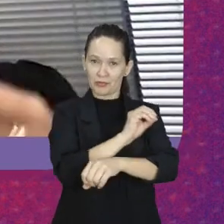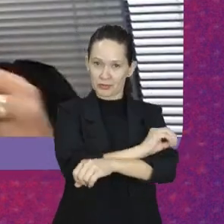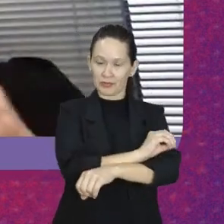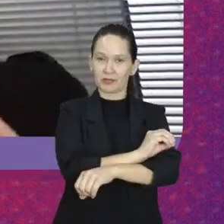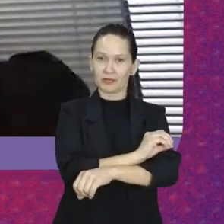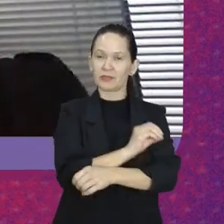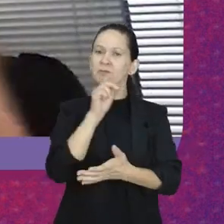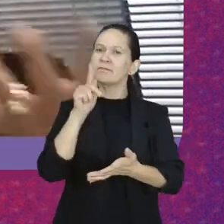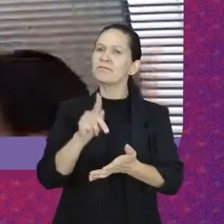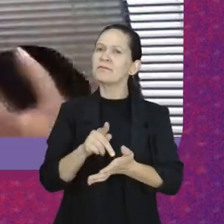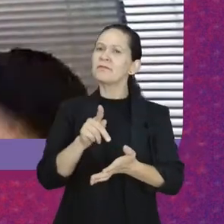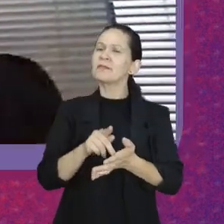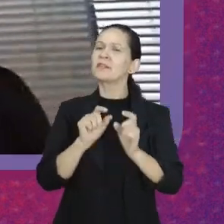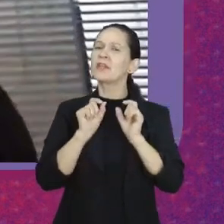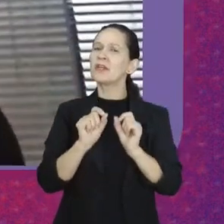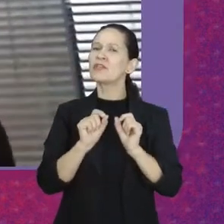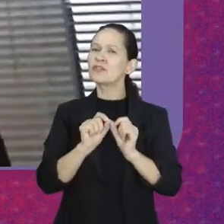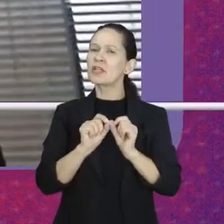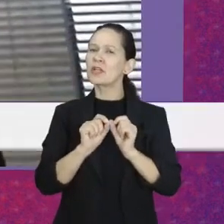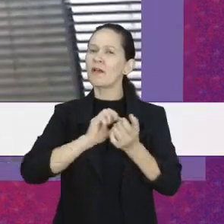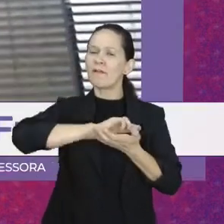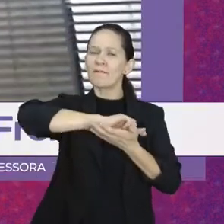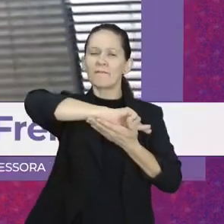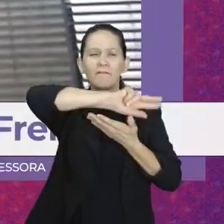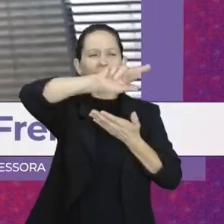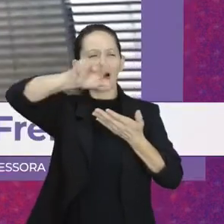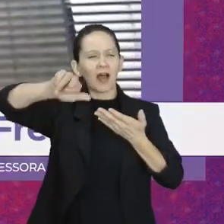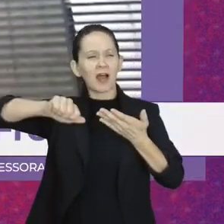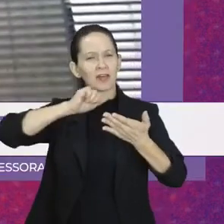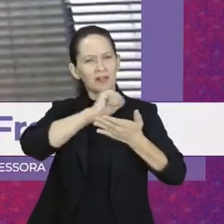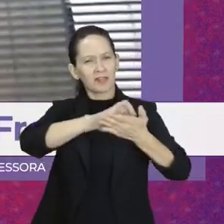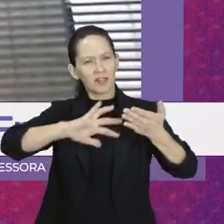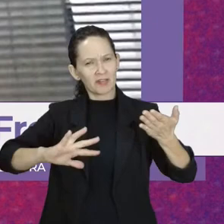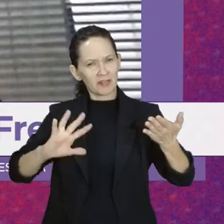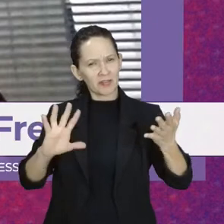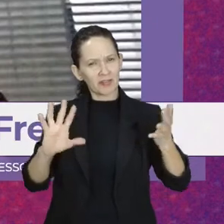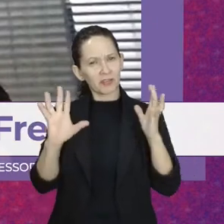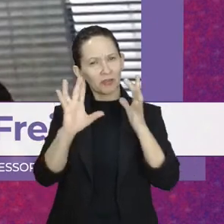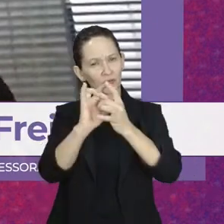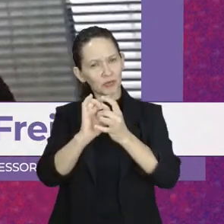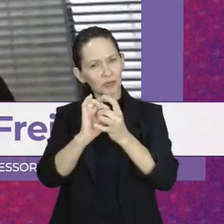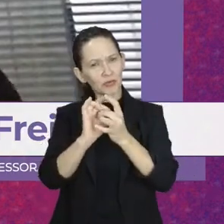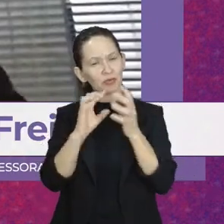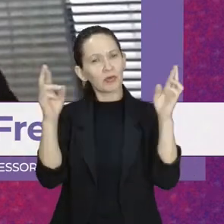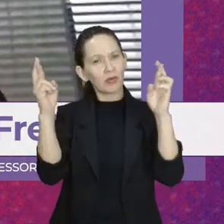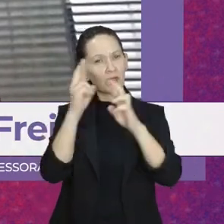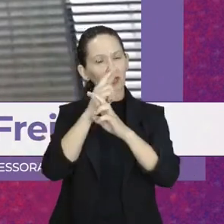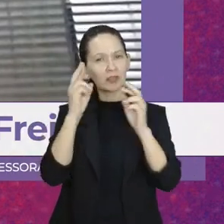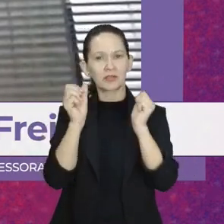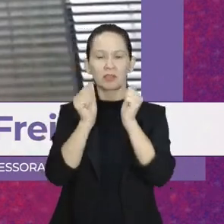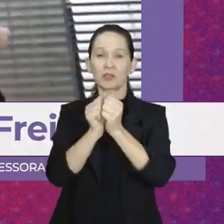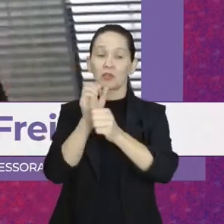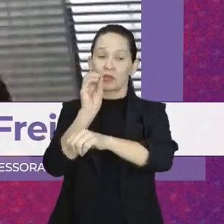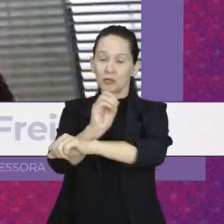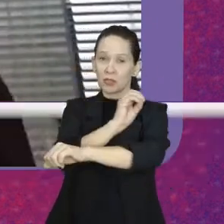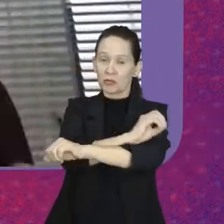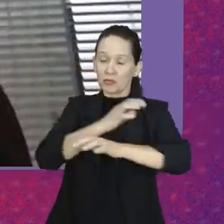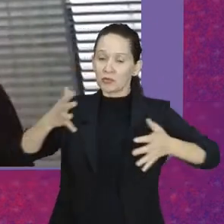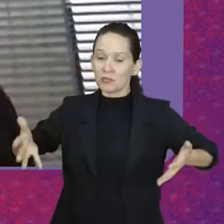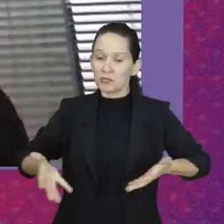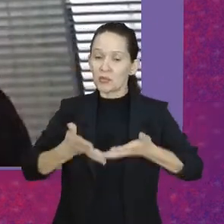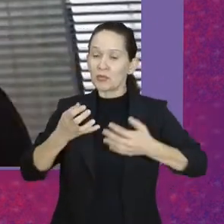na verdade, é esse conjunto mesmo, né, de ações integradas, né, para cuidar,